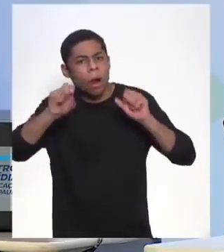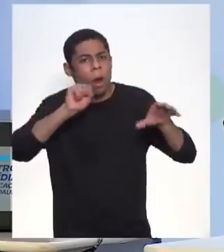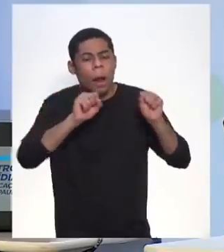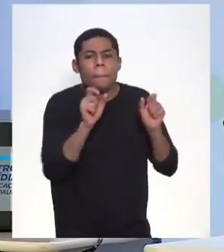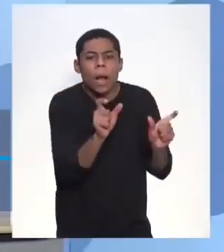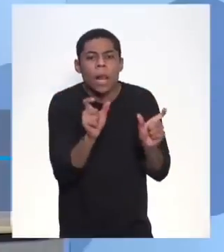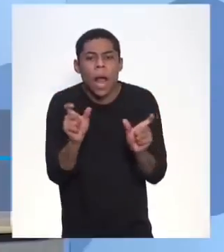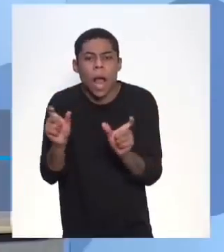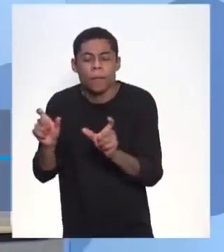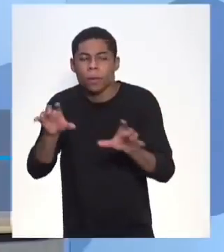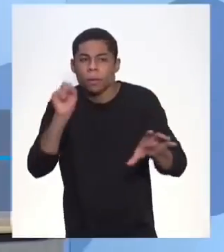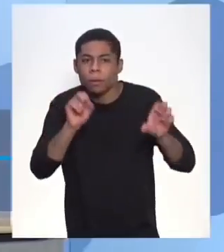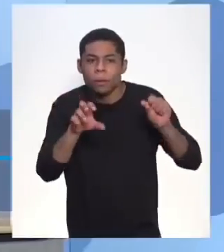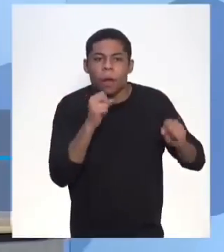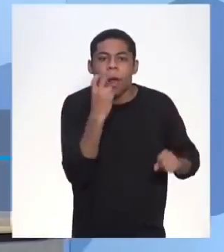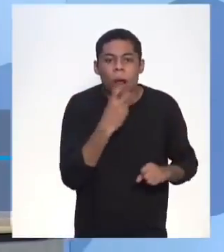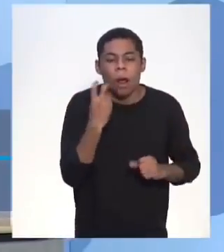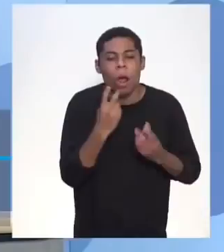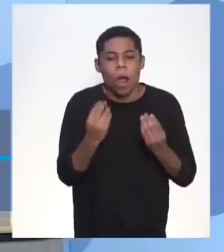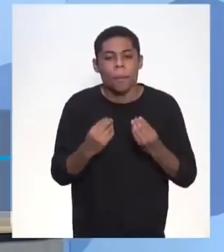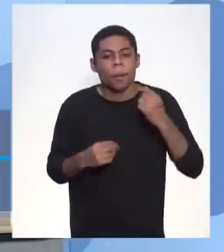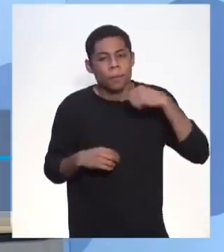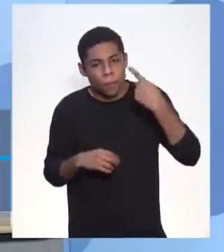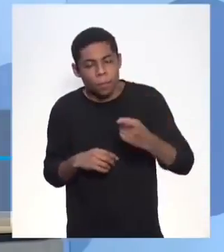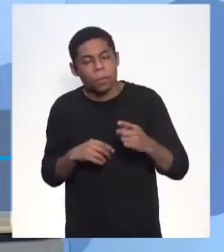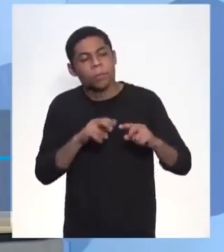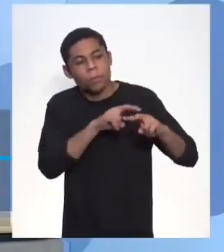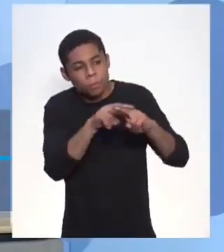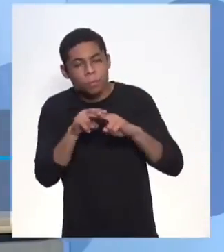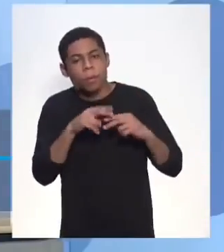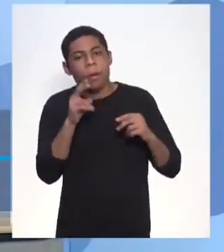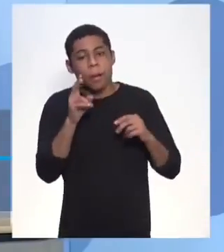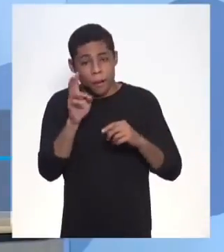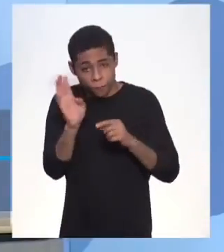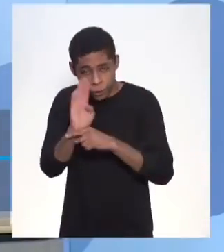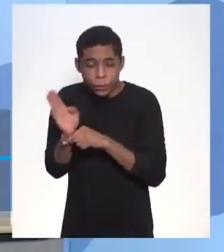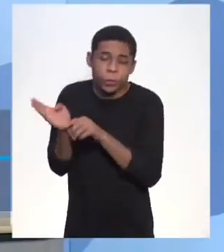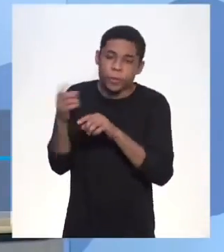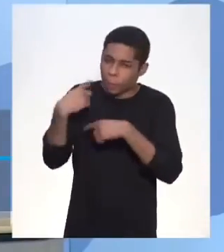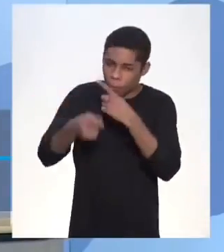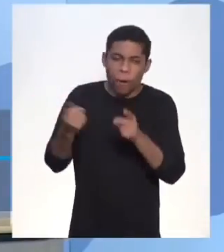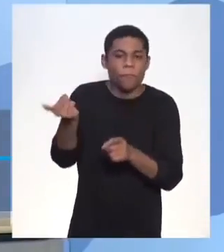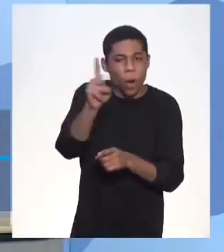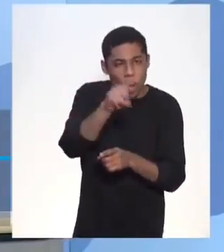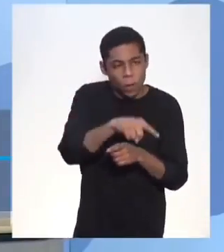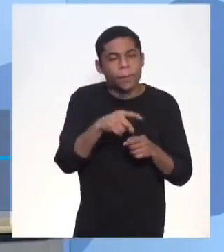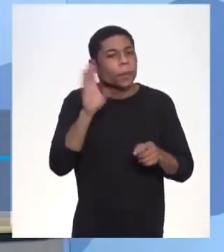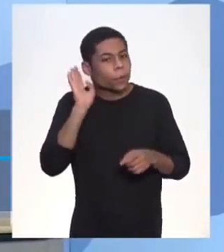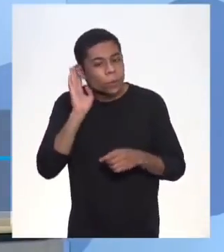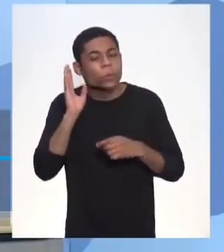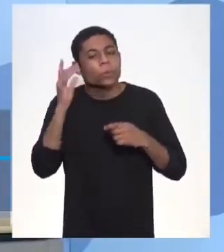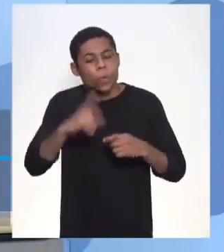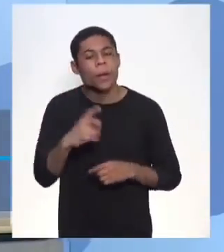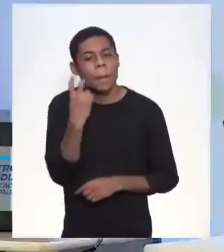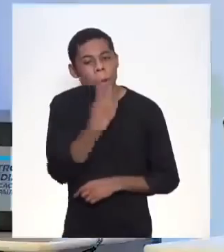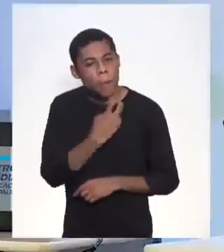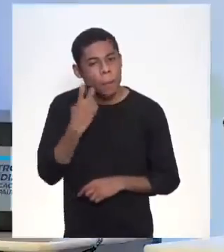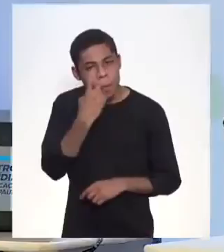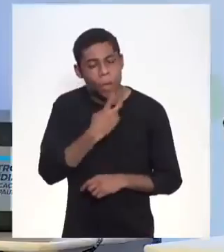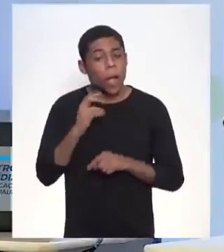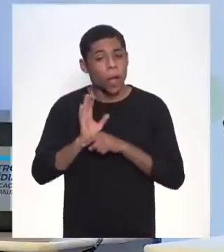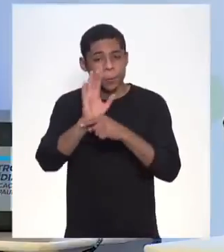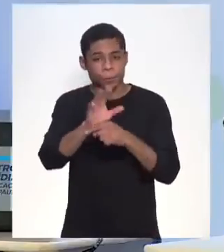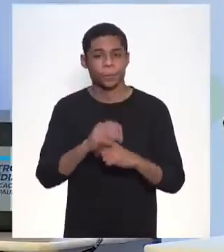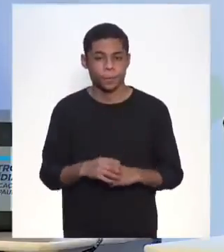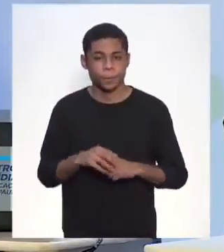é isso, Ed? É legal também depois retomar o texto, aí ler no seu ritmo, e aí você escuta para trabalhar a pronúncia, né, João? Sim,